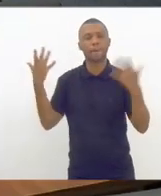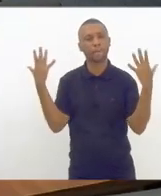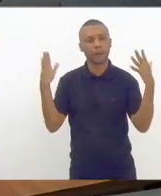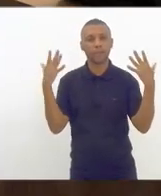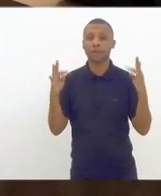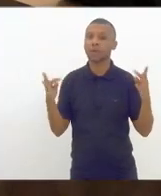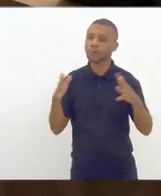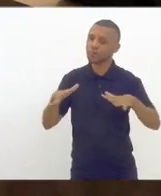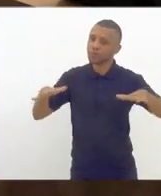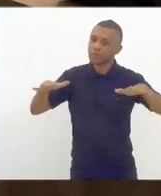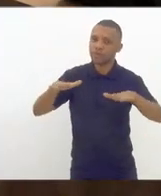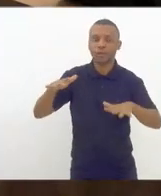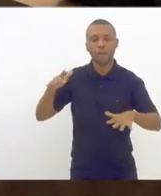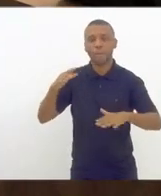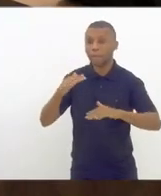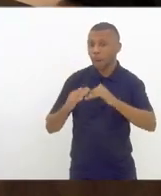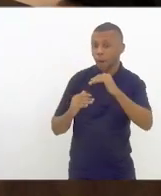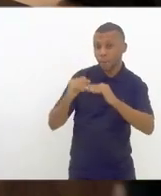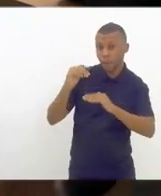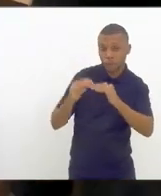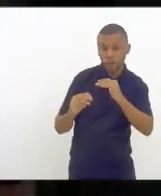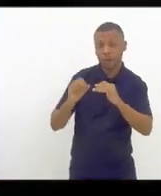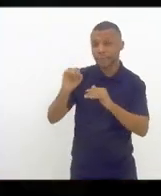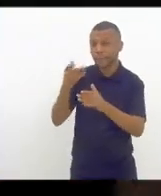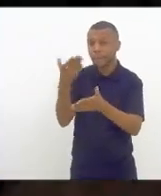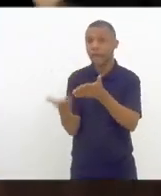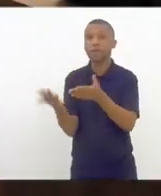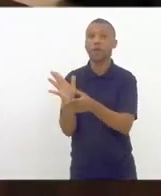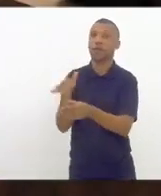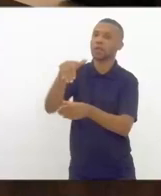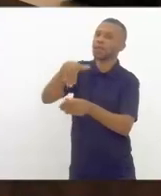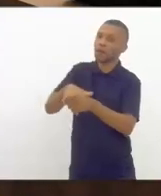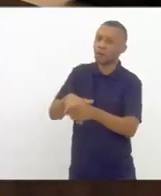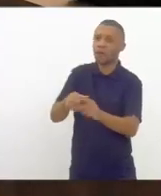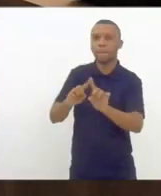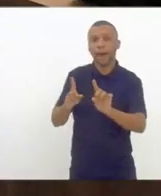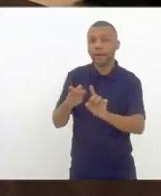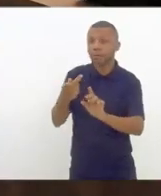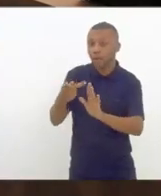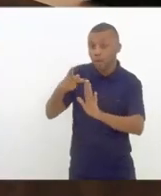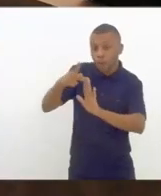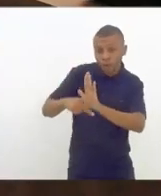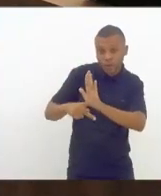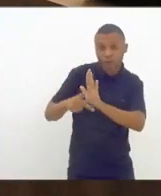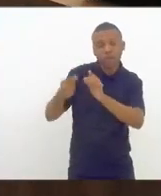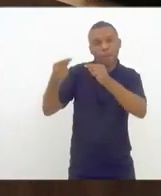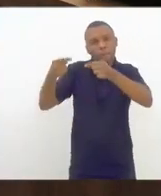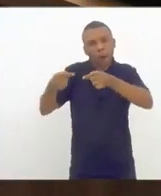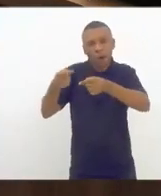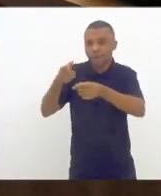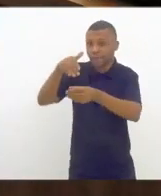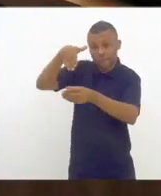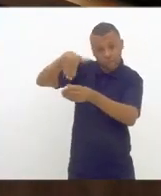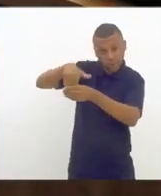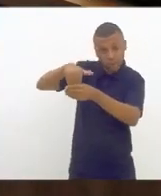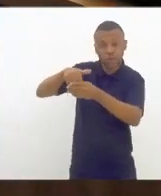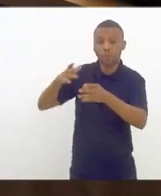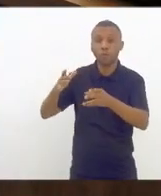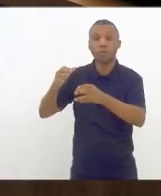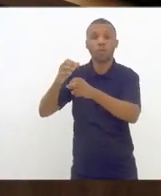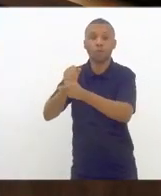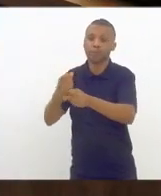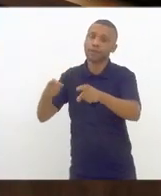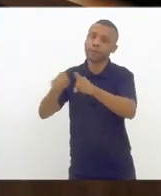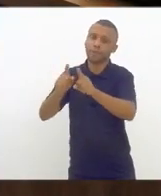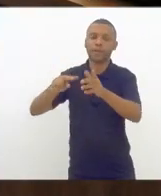espaço democrático, ainda que não foram eleitos, tiveram seus projetos no pleito, votados, e isso também é uma